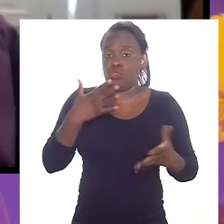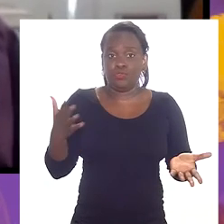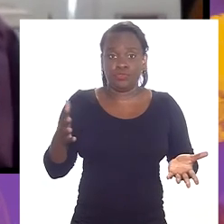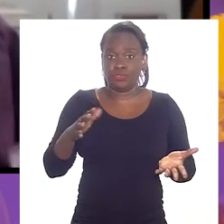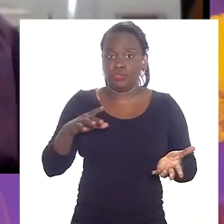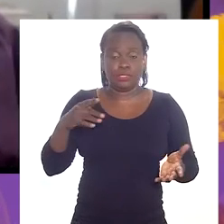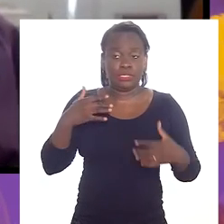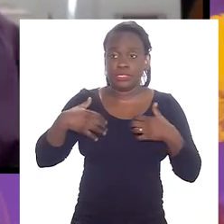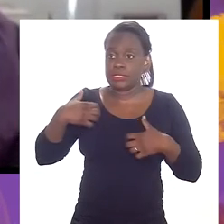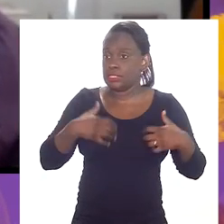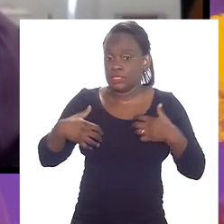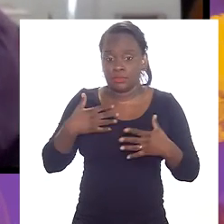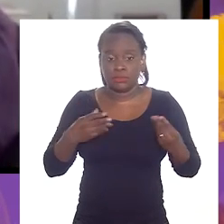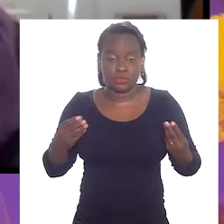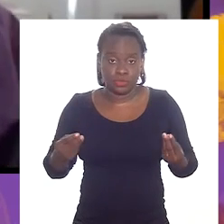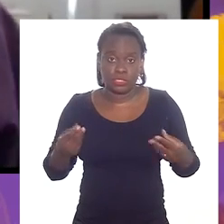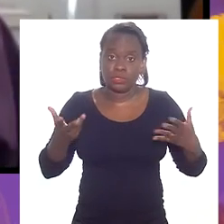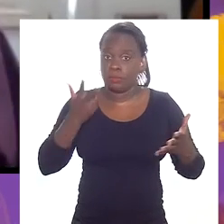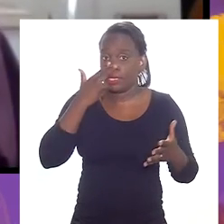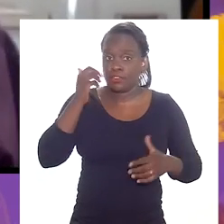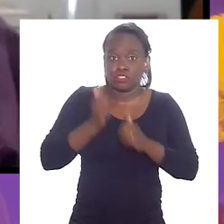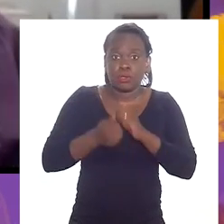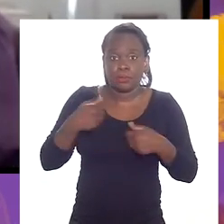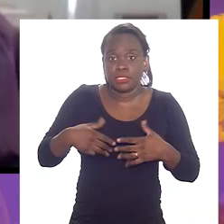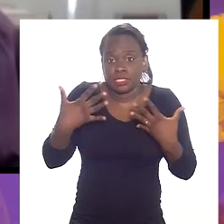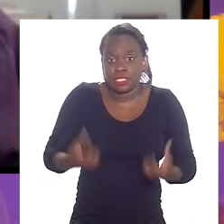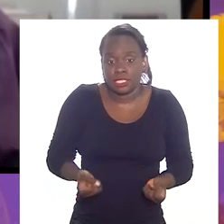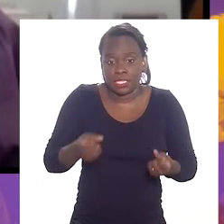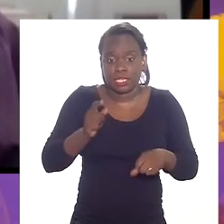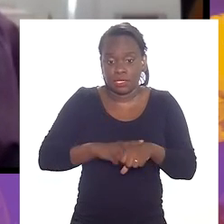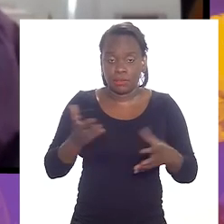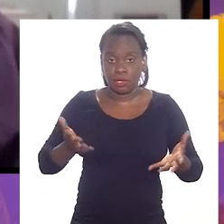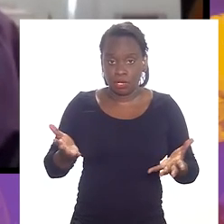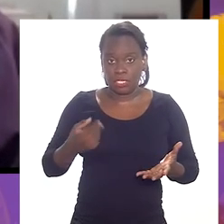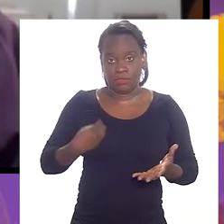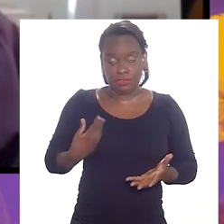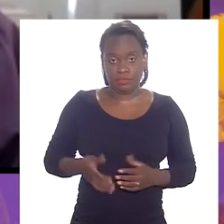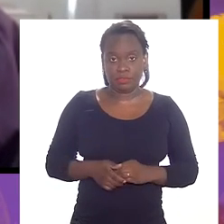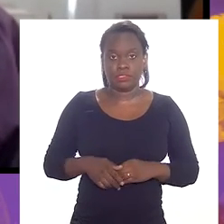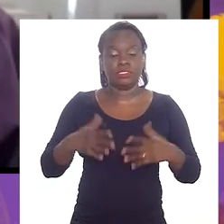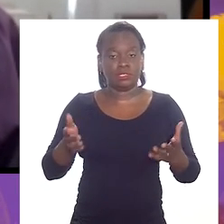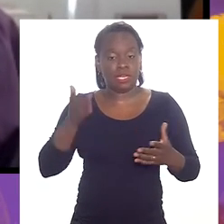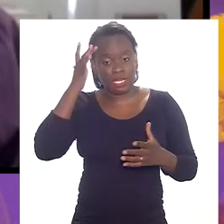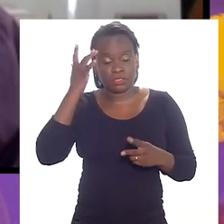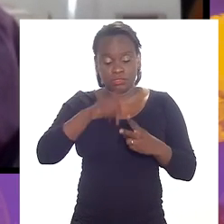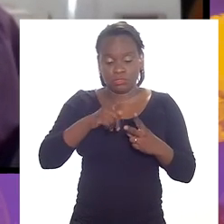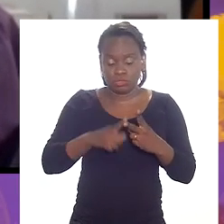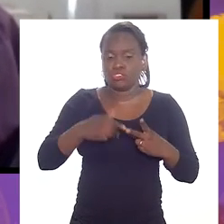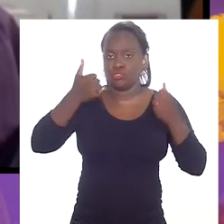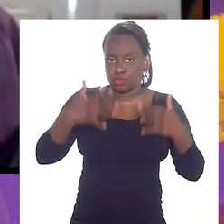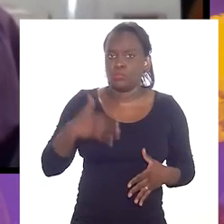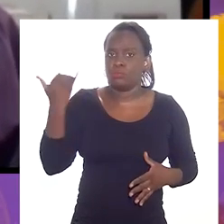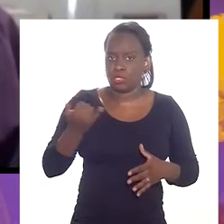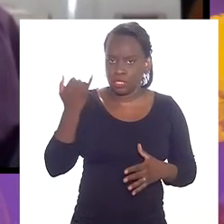novo é perturbador e parece que o futebol tem que saber a esse momento que nós estamos ligamos eu acho que as duas